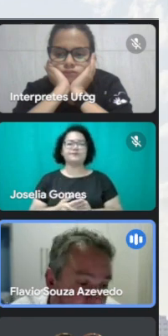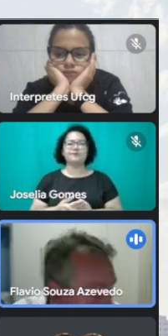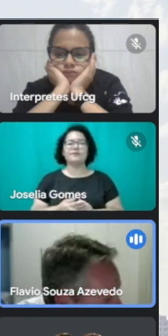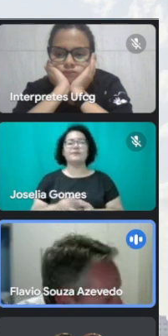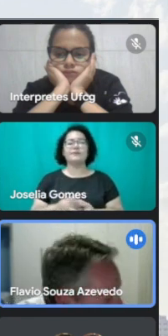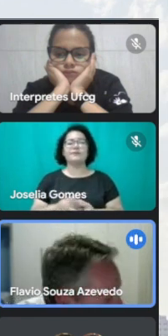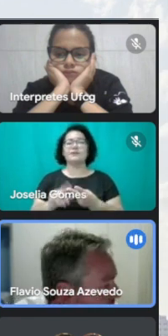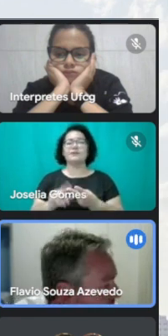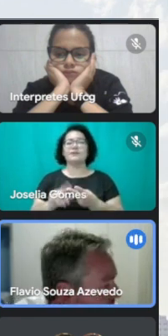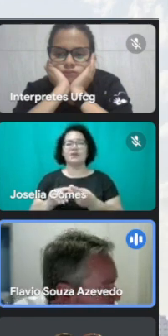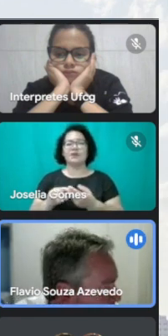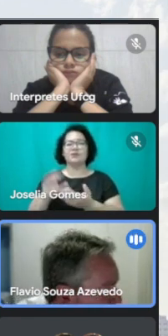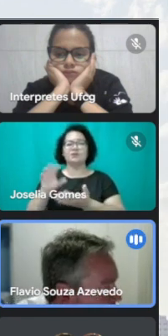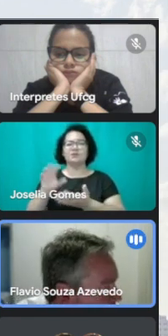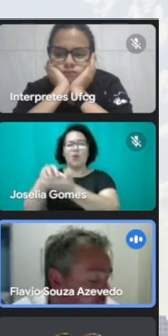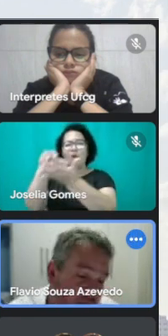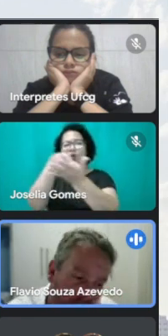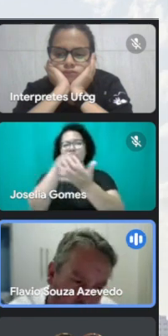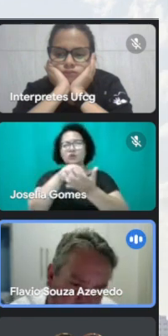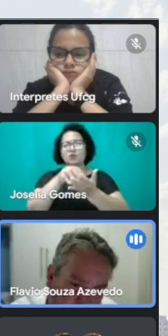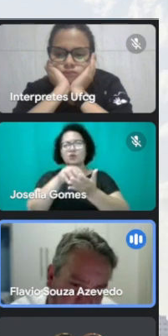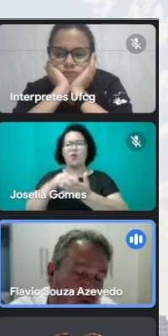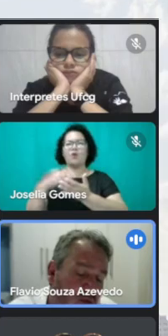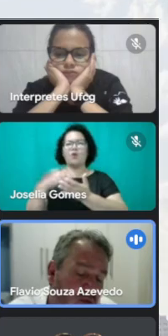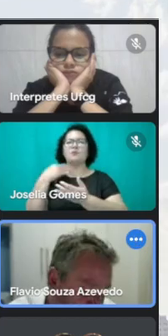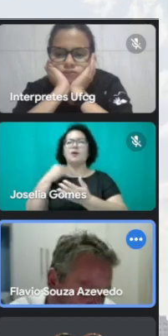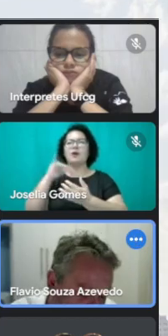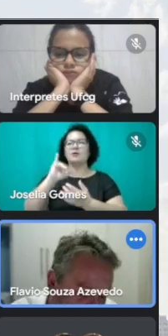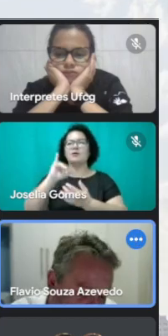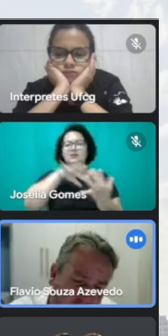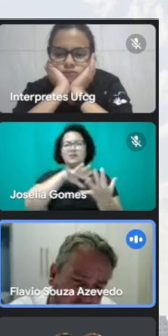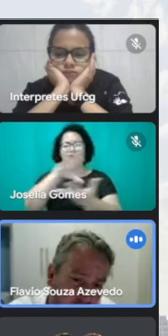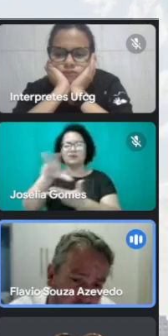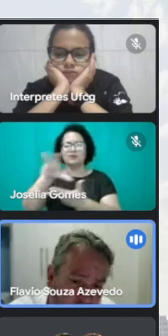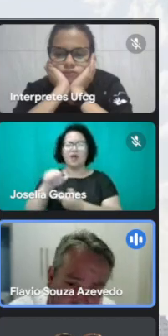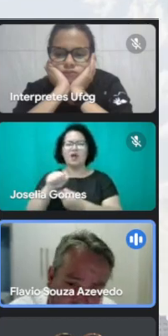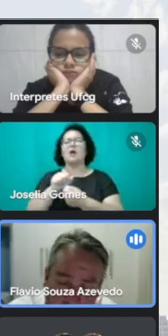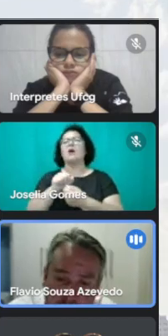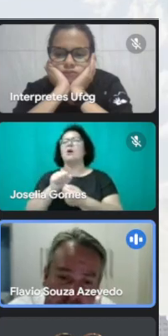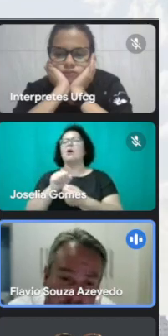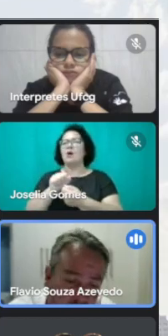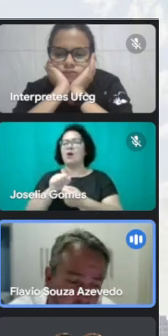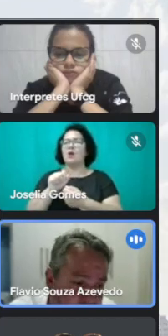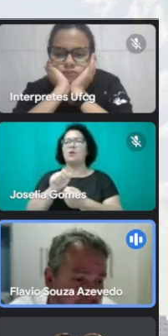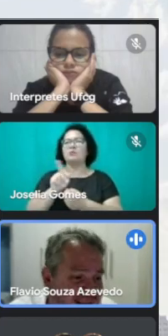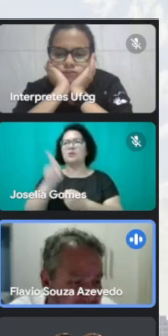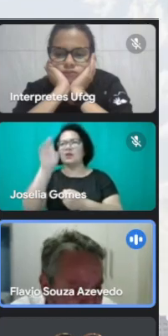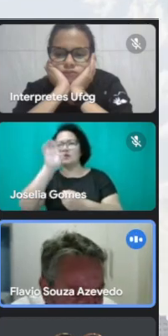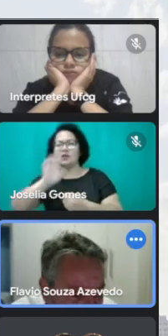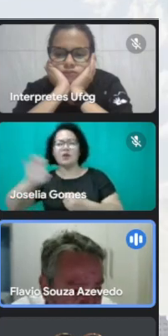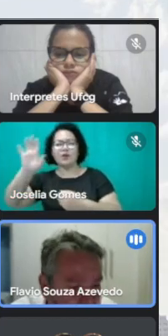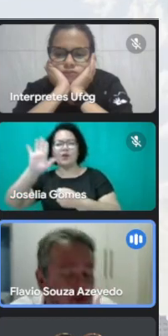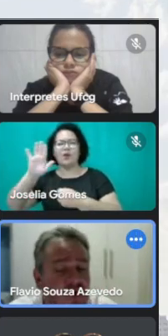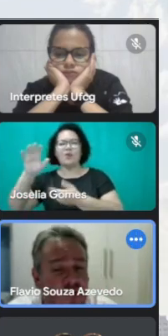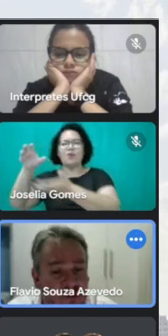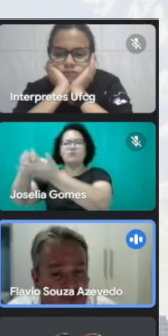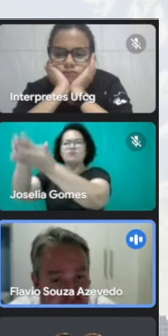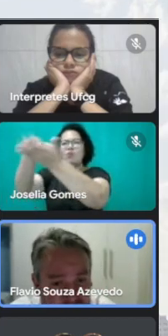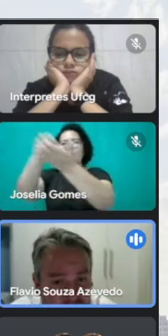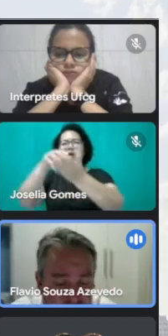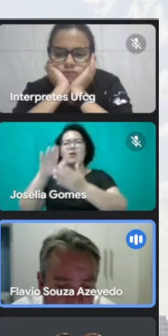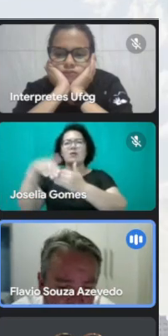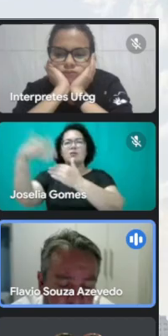organismos internacionais, esses bancos, Banco Mundial, CAF e outro Banco da Europa, União Europeia, eles têm